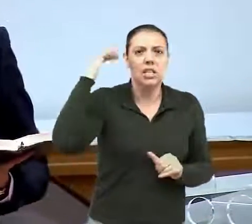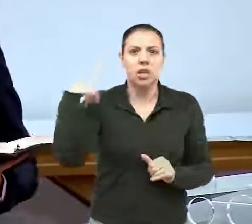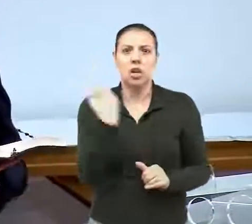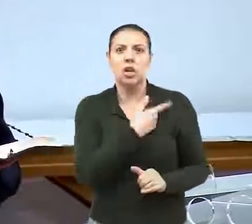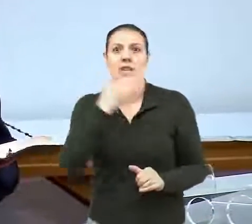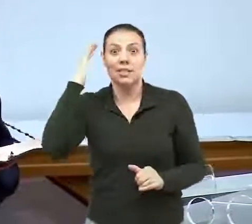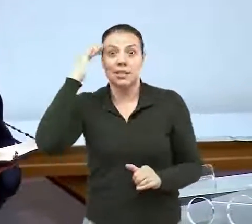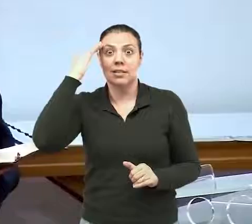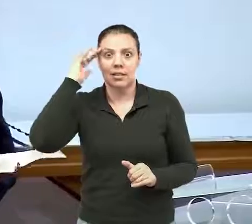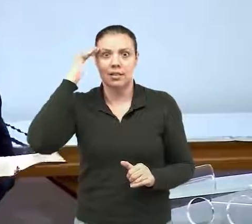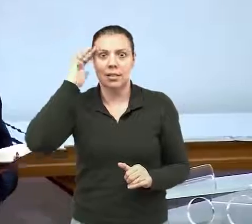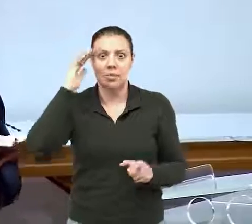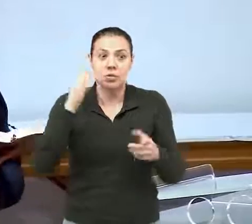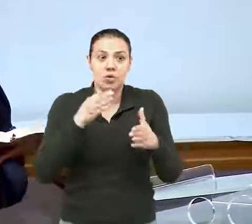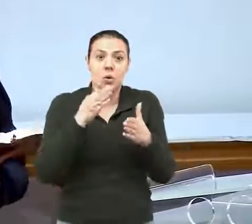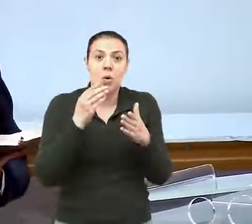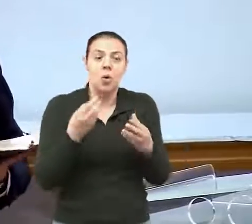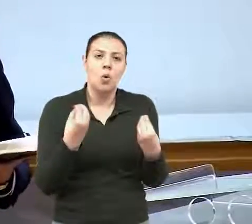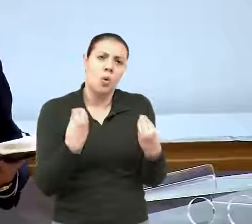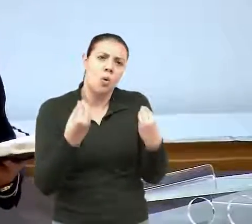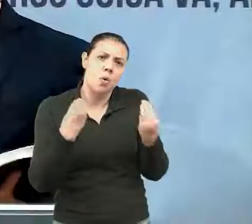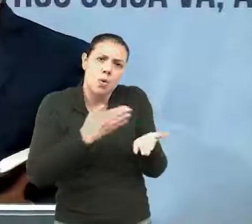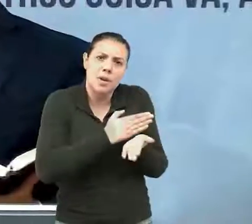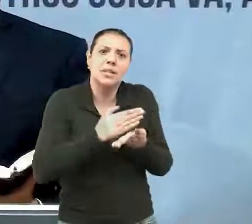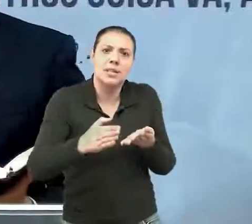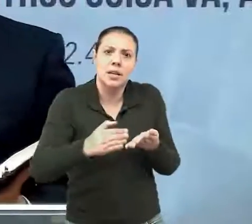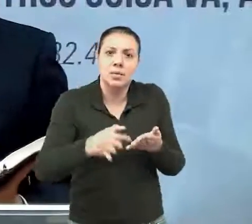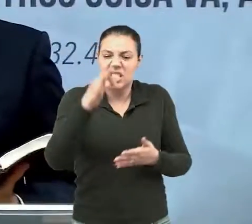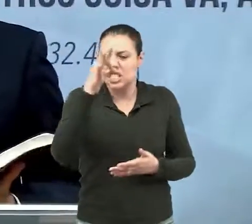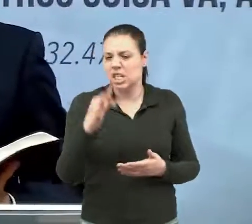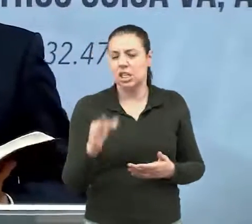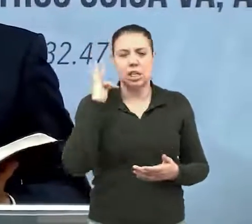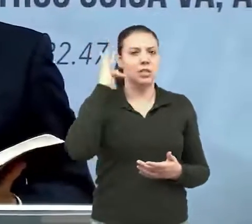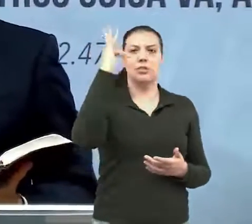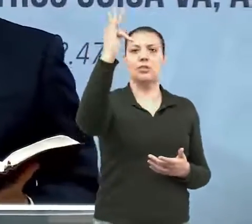tem conhecimento e certeza do seu futuro.